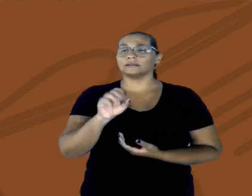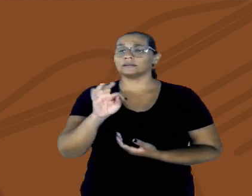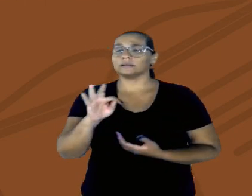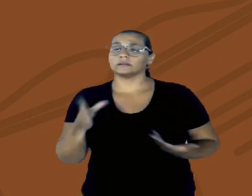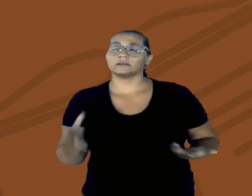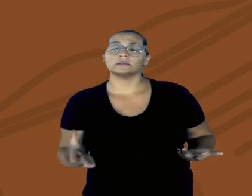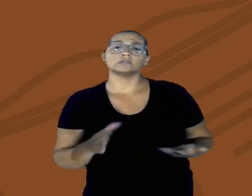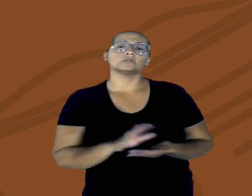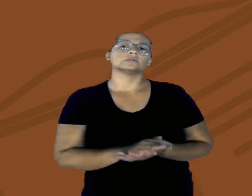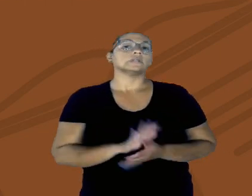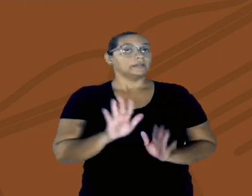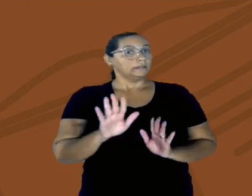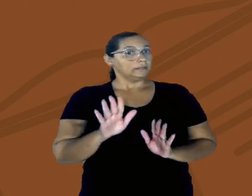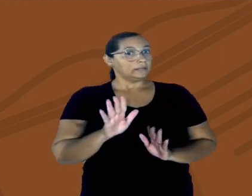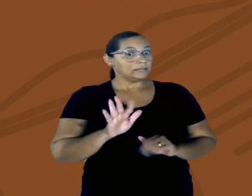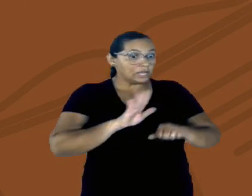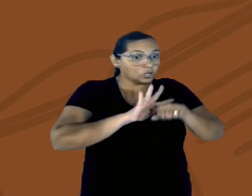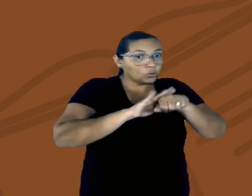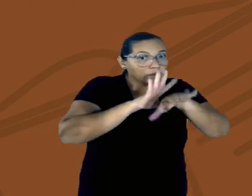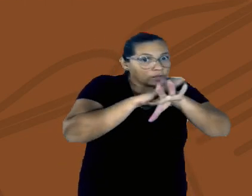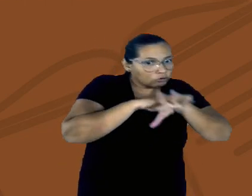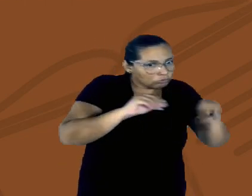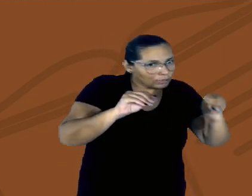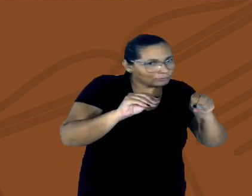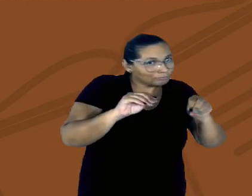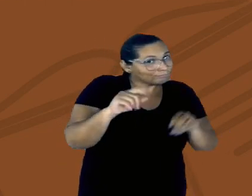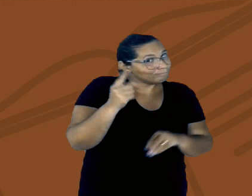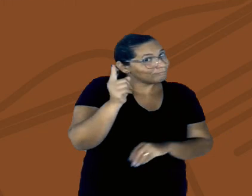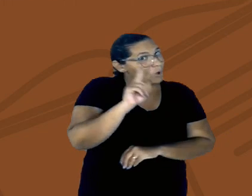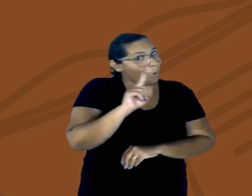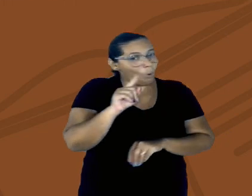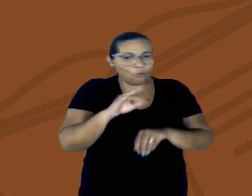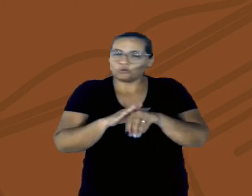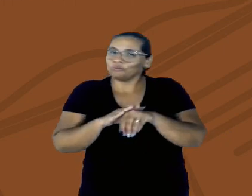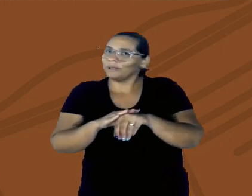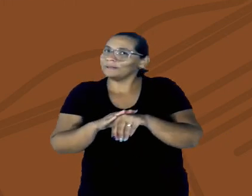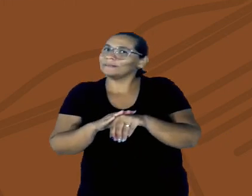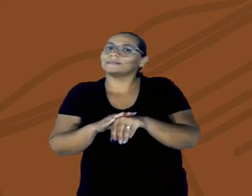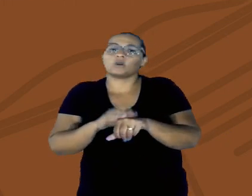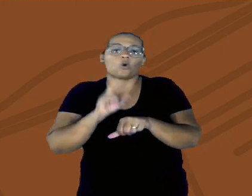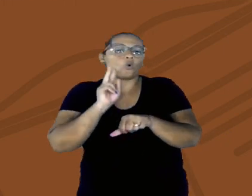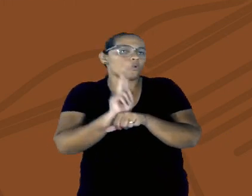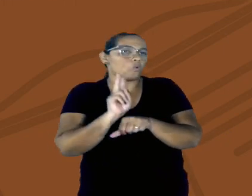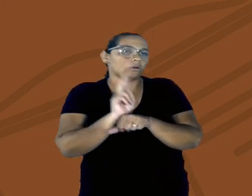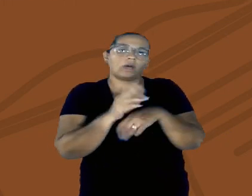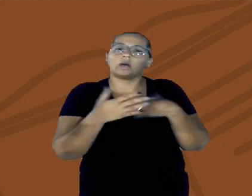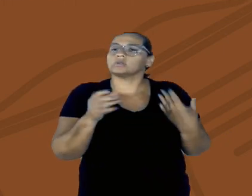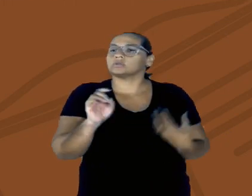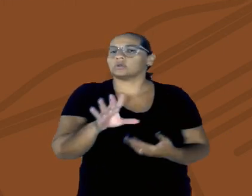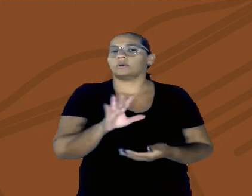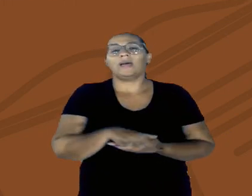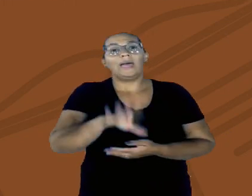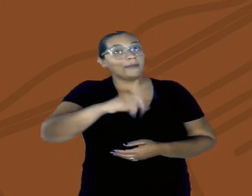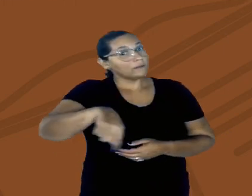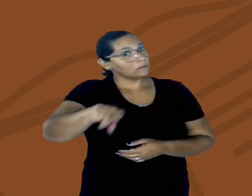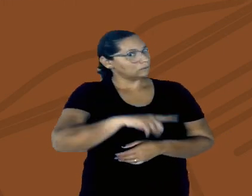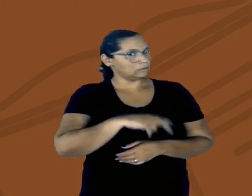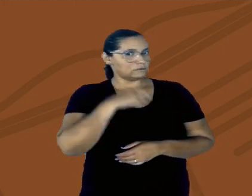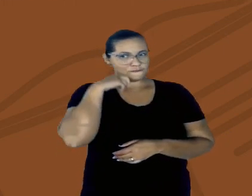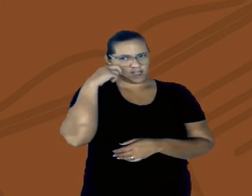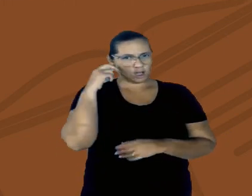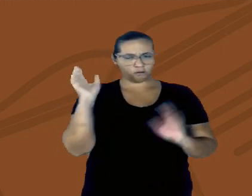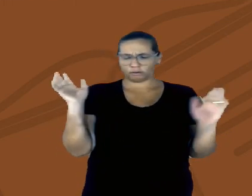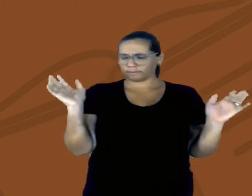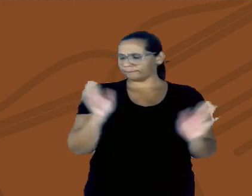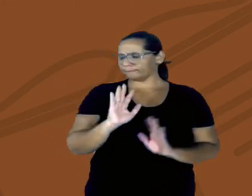que algumas são curáveis e outras não, mas todas têm tratamento. Não pode ter vergonha. Ao se